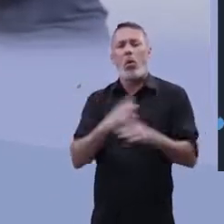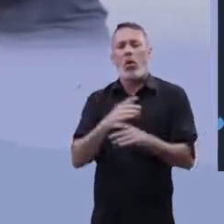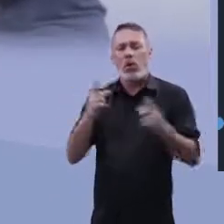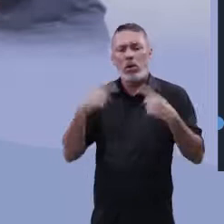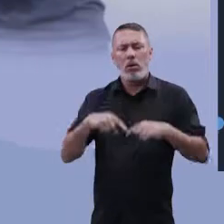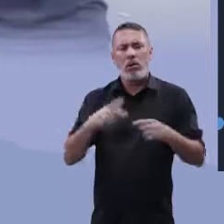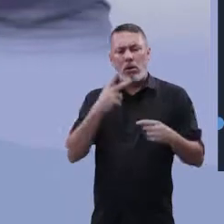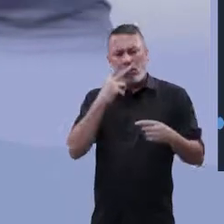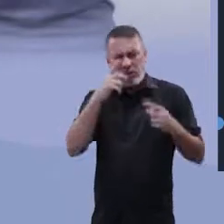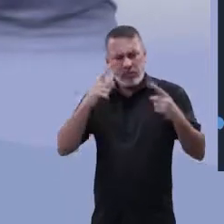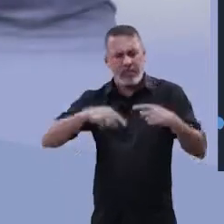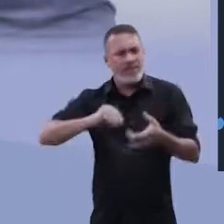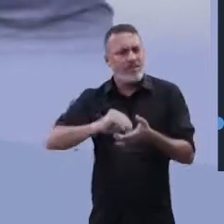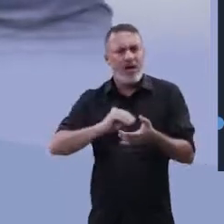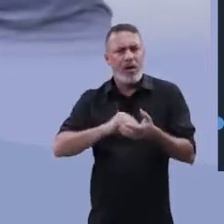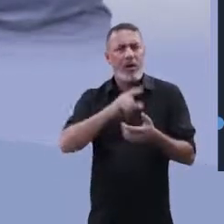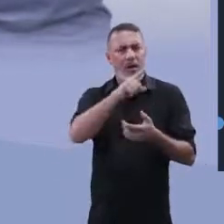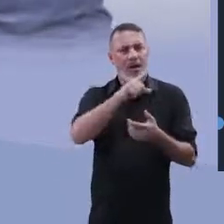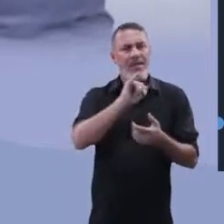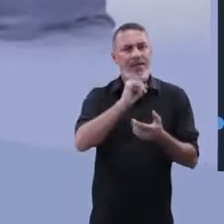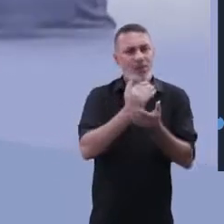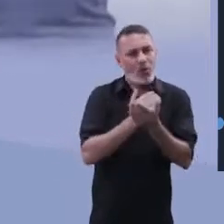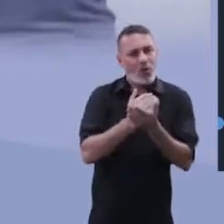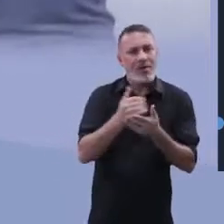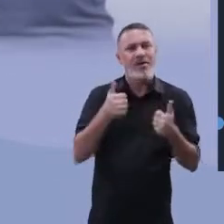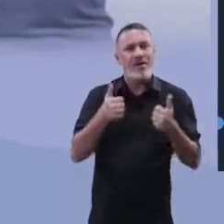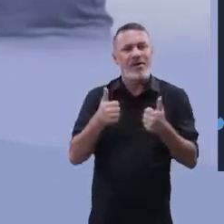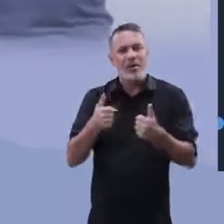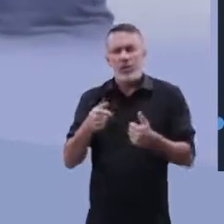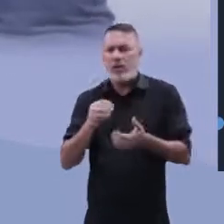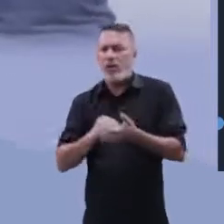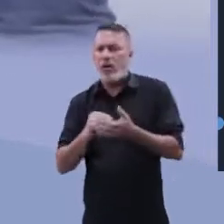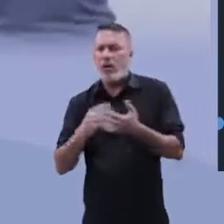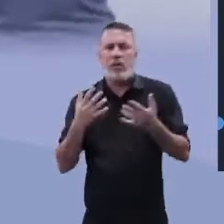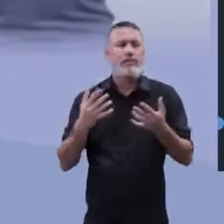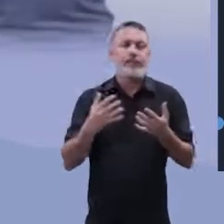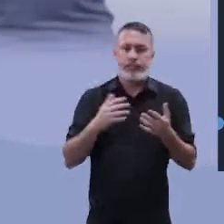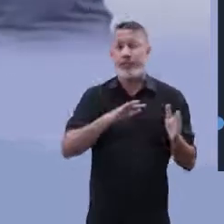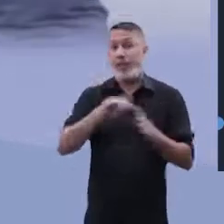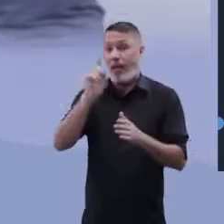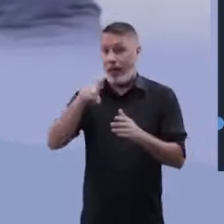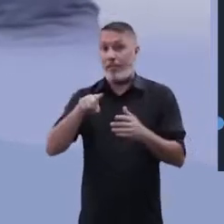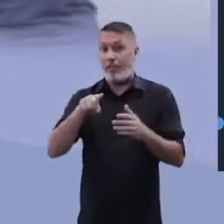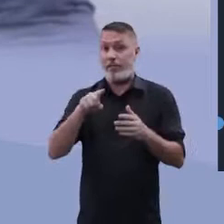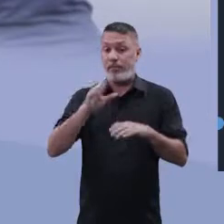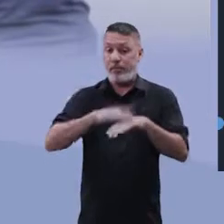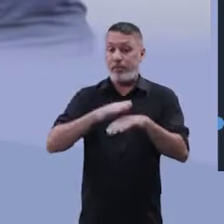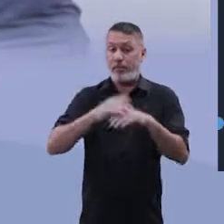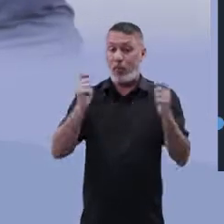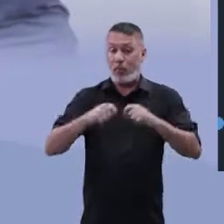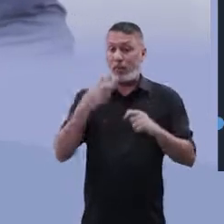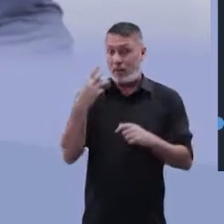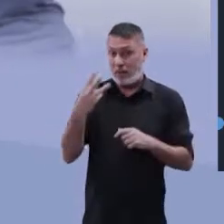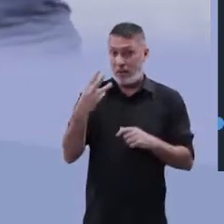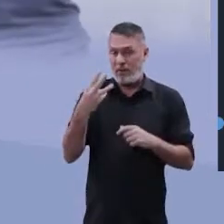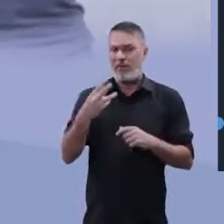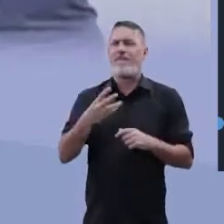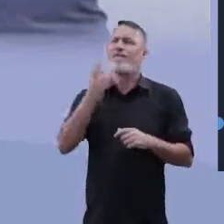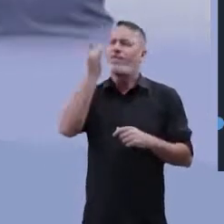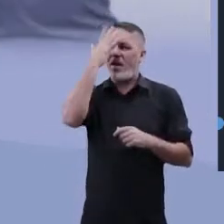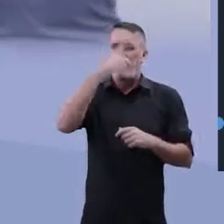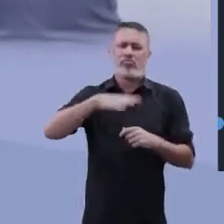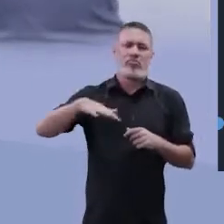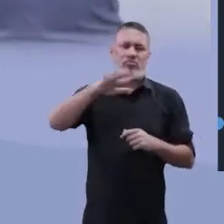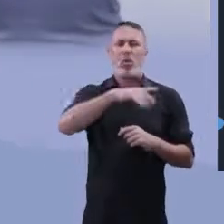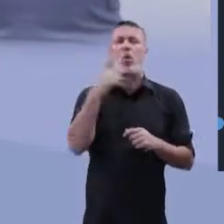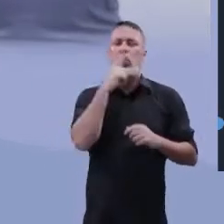conclusão. Então, houve ali uma falha no projeto de texto. A competência 3 ela vai trabalhar mais ou menos isso. É uma competência